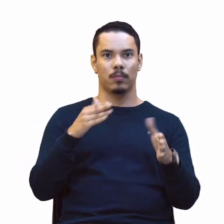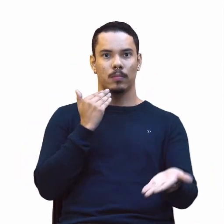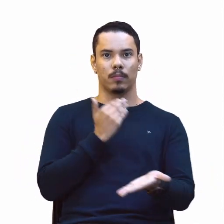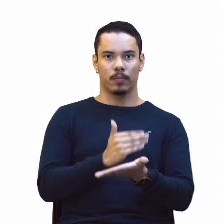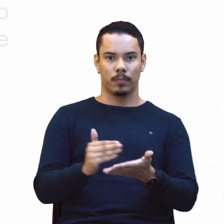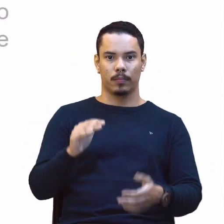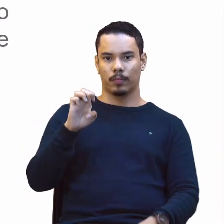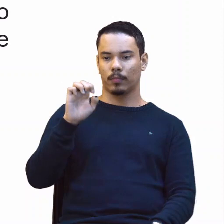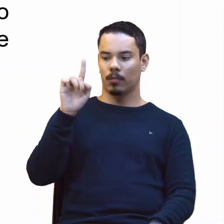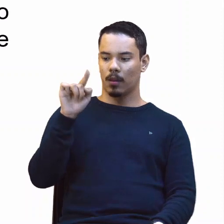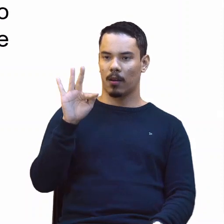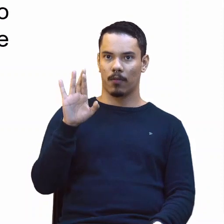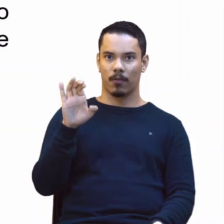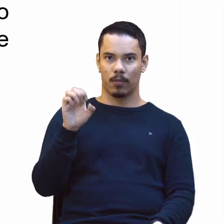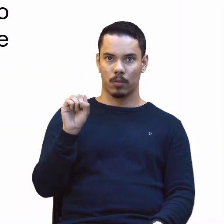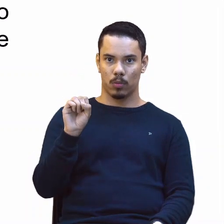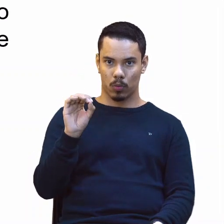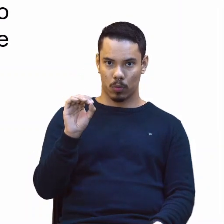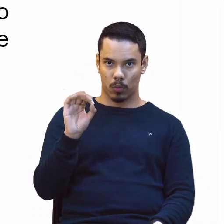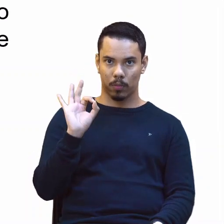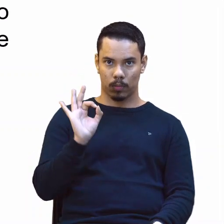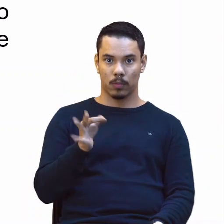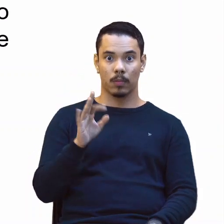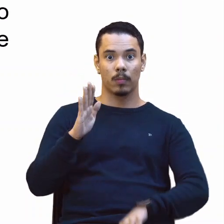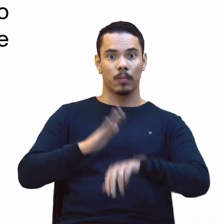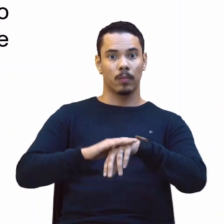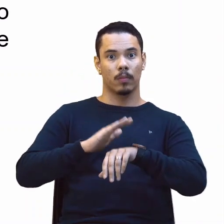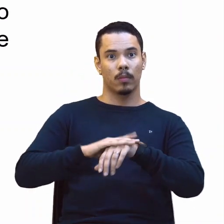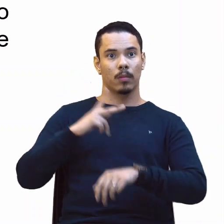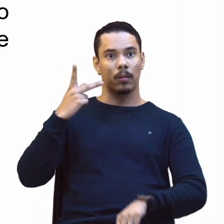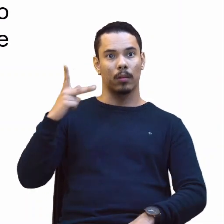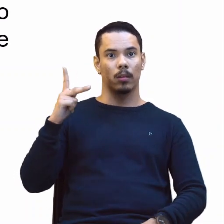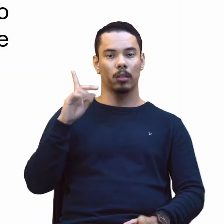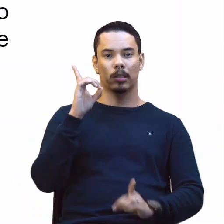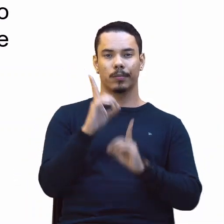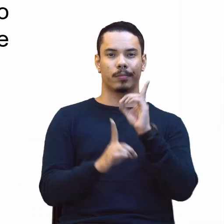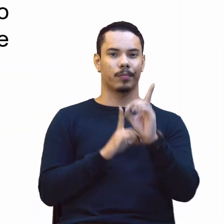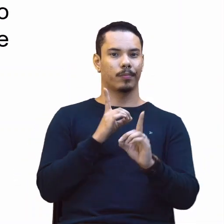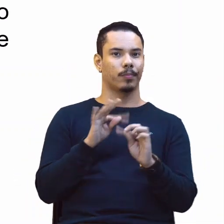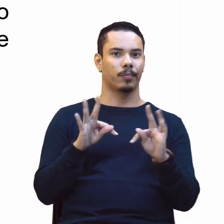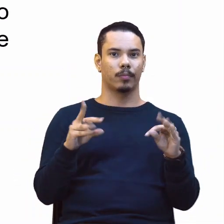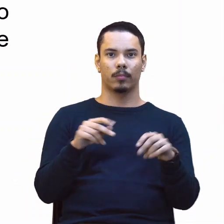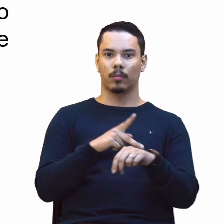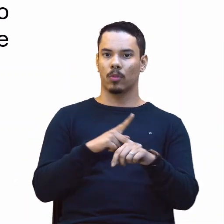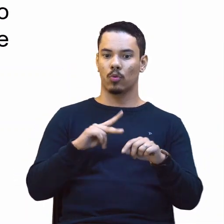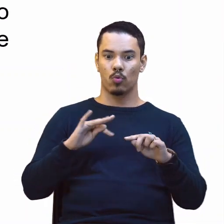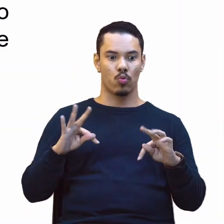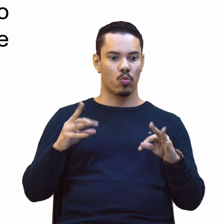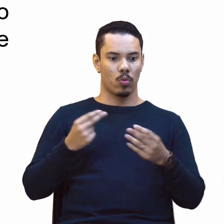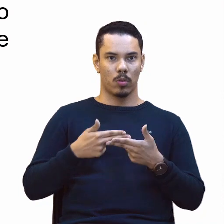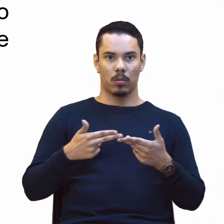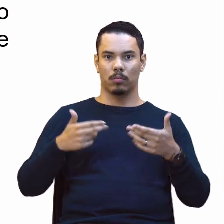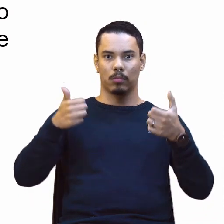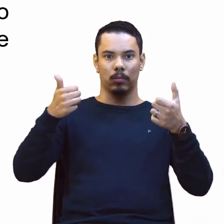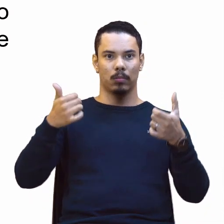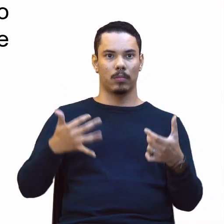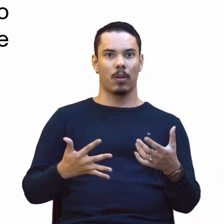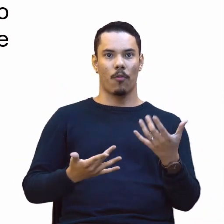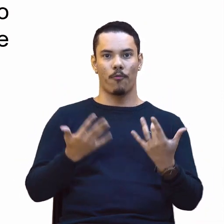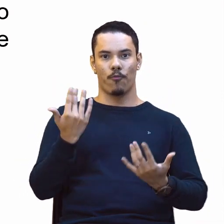na Aujônia. Para ele, o dinamismo de todas as coisas pode ser explicado pelo